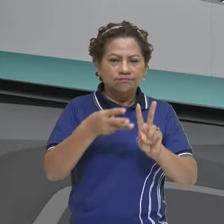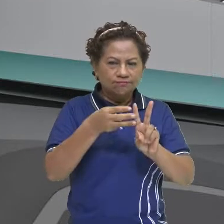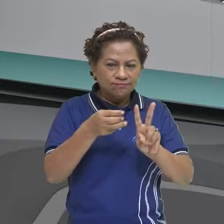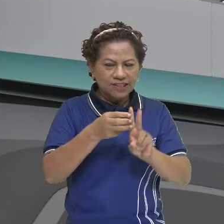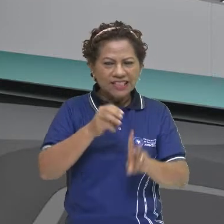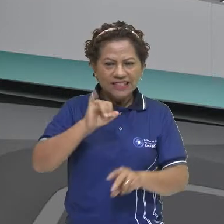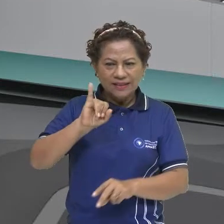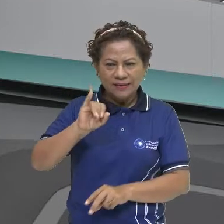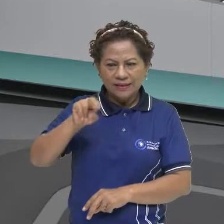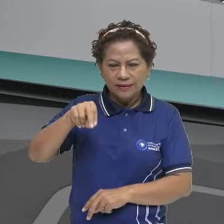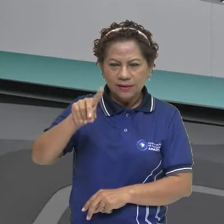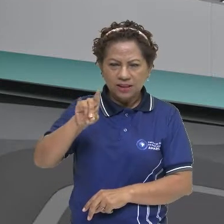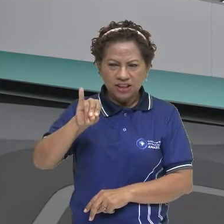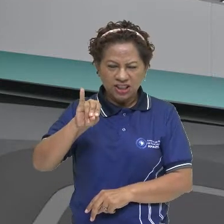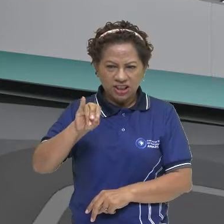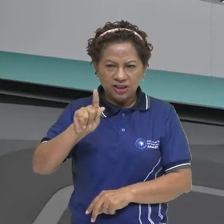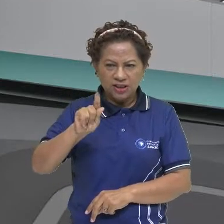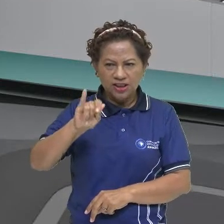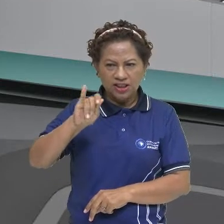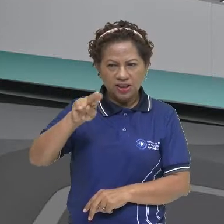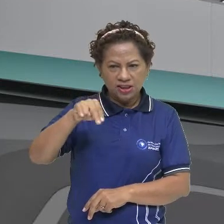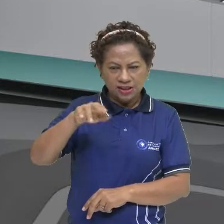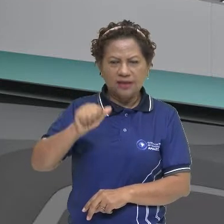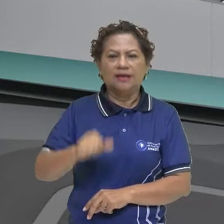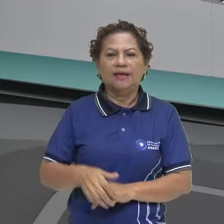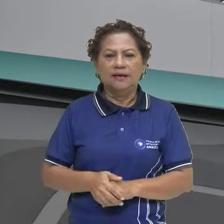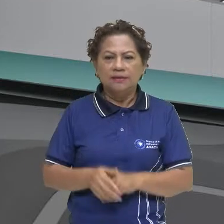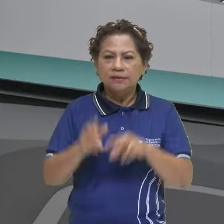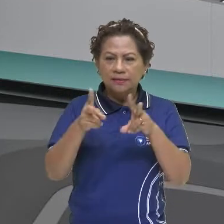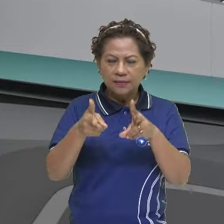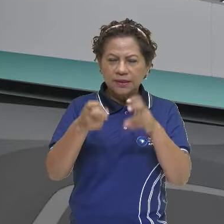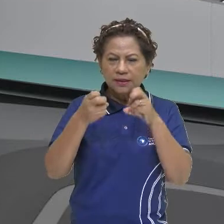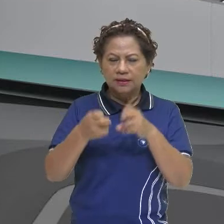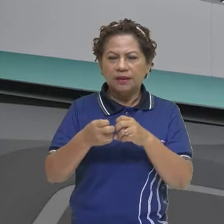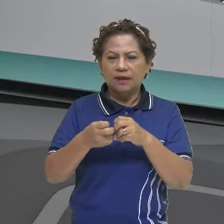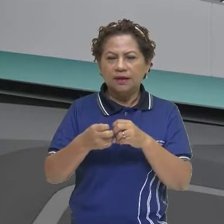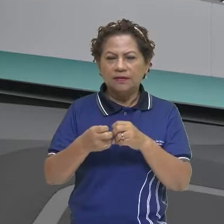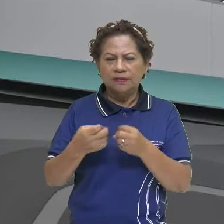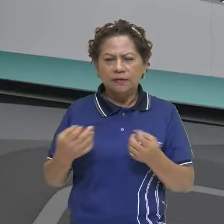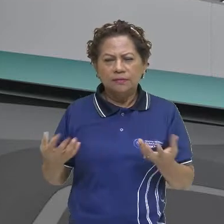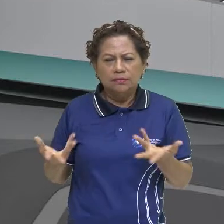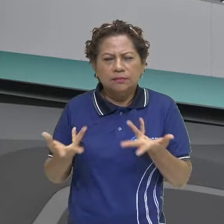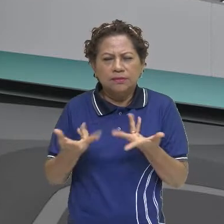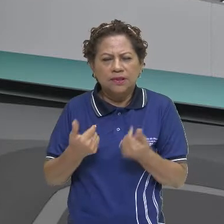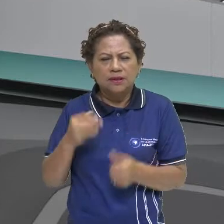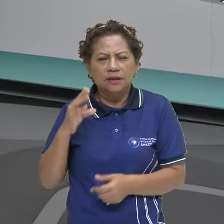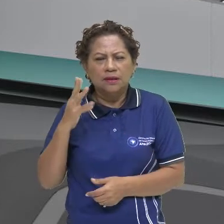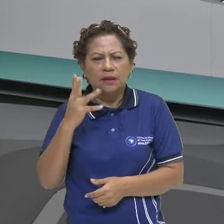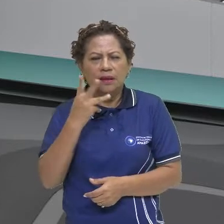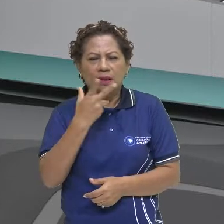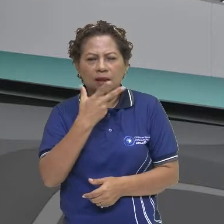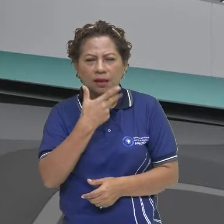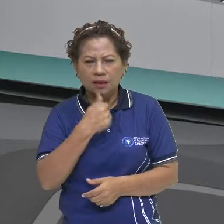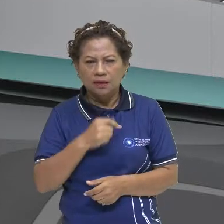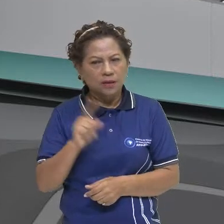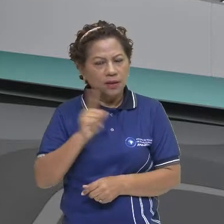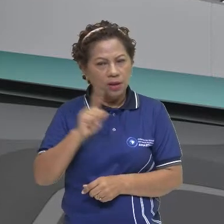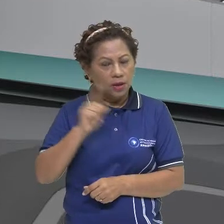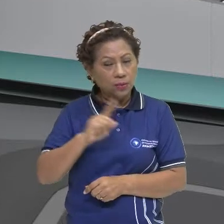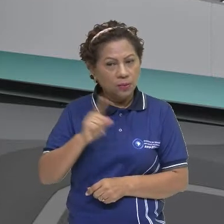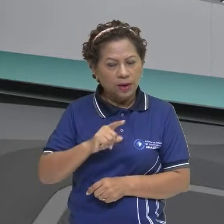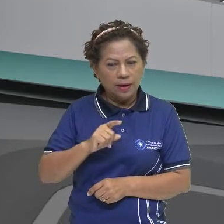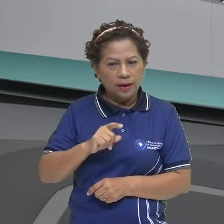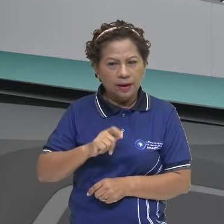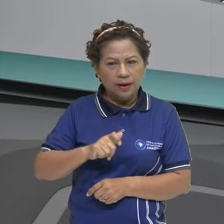Justamente a diferença, a gente percebe que isso aqui é uma obra de arte, não é uma pichação.